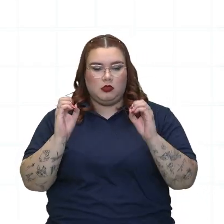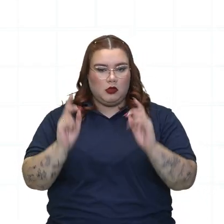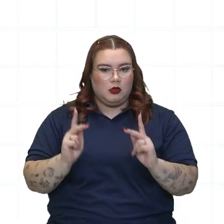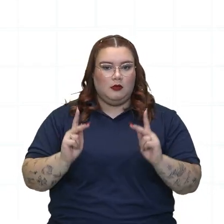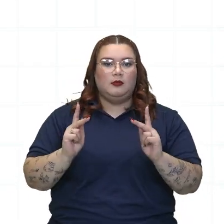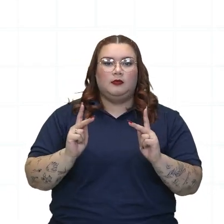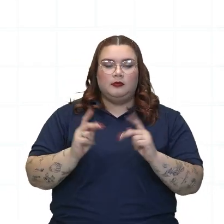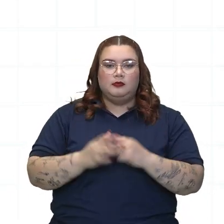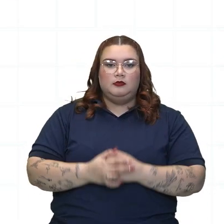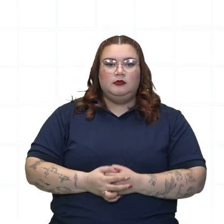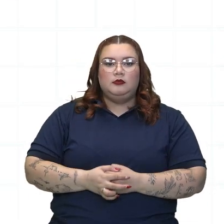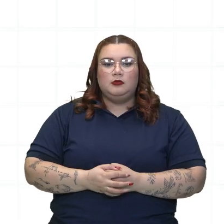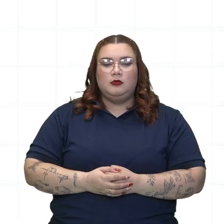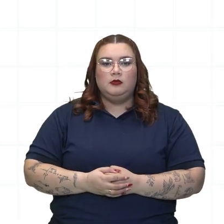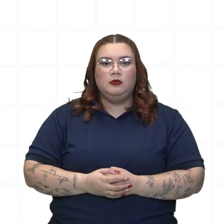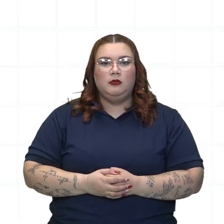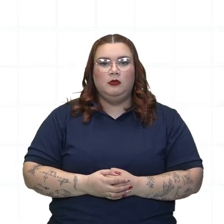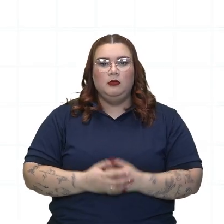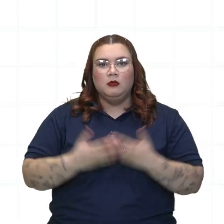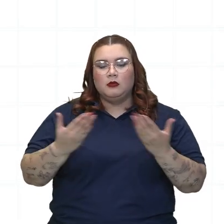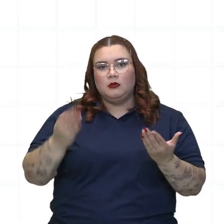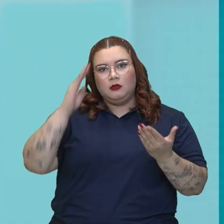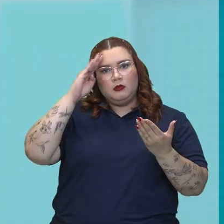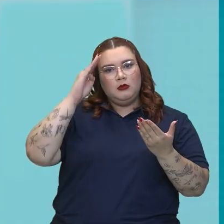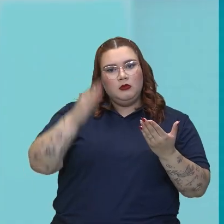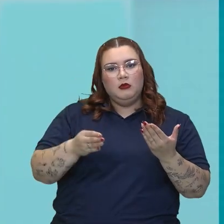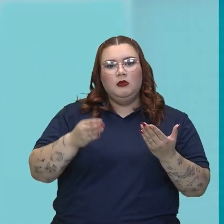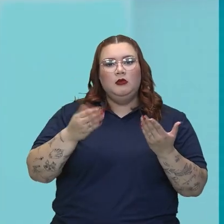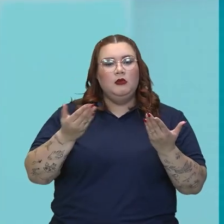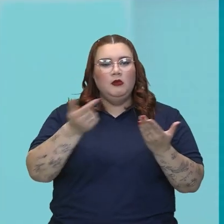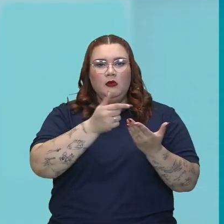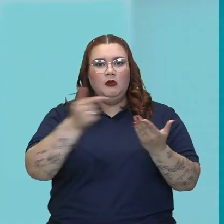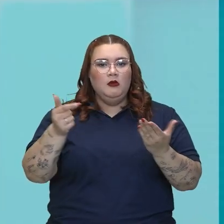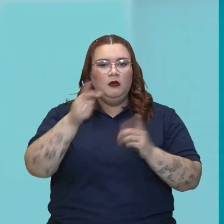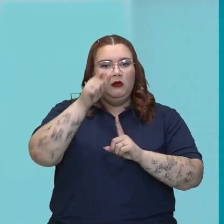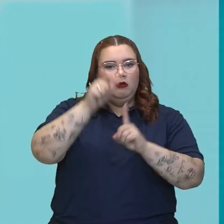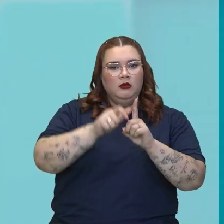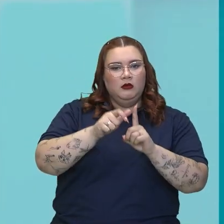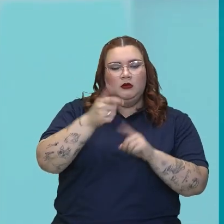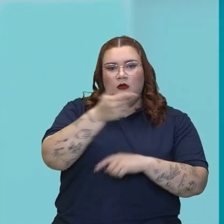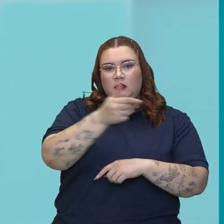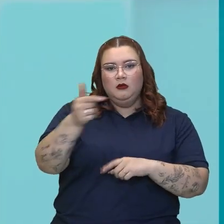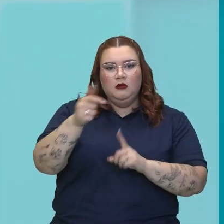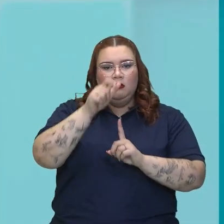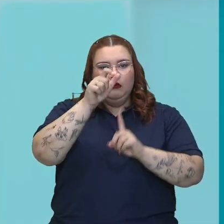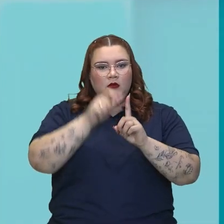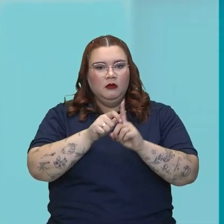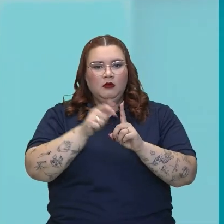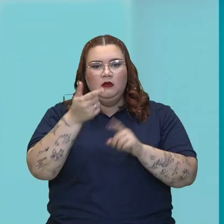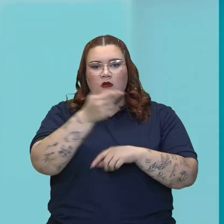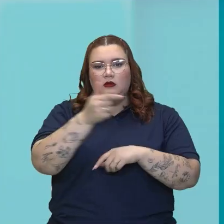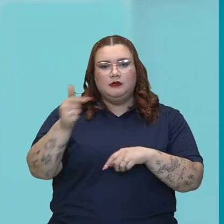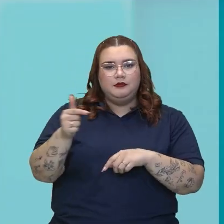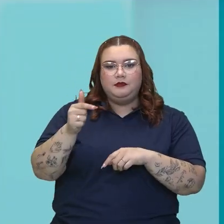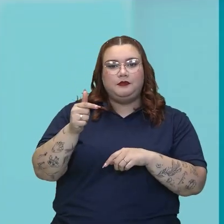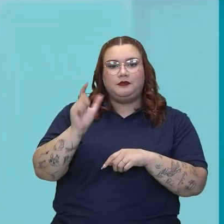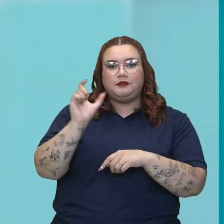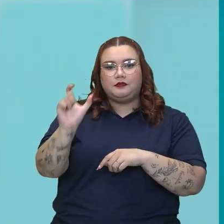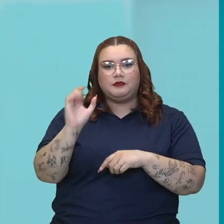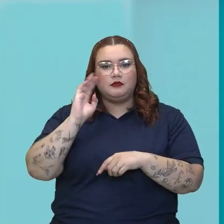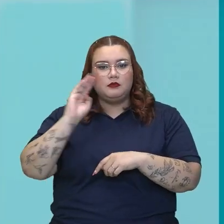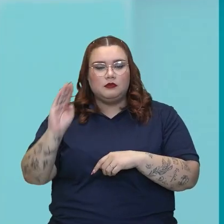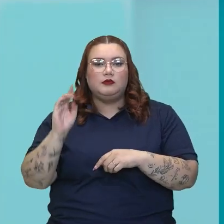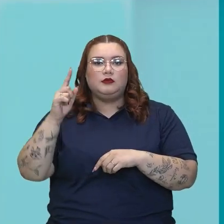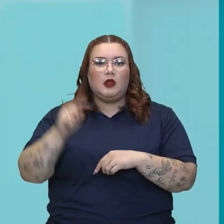vou direto, já não consigo saber que tem sujeito porque não tem, e se não tem sujeito, não tem núcleo, e aí,